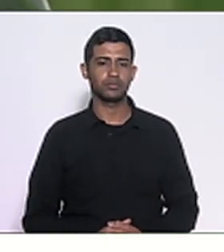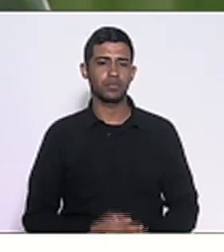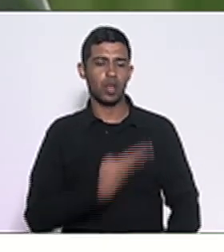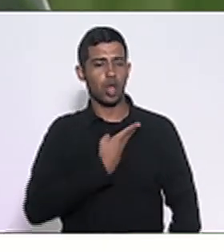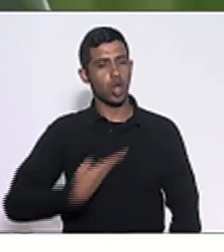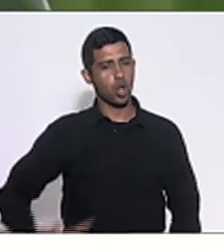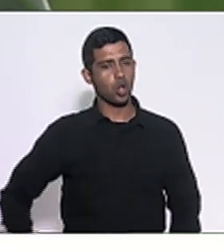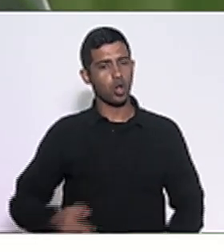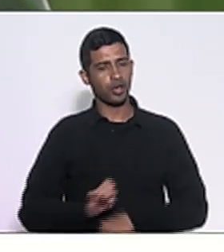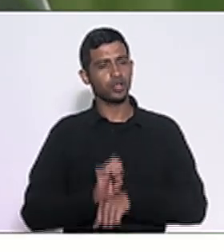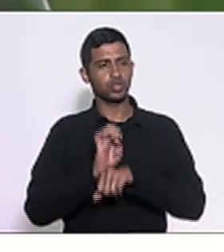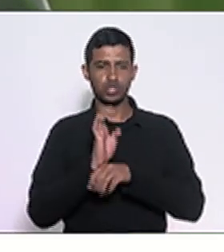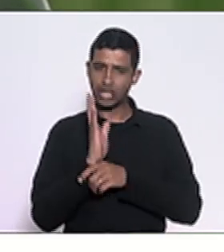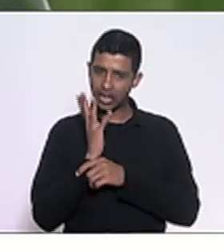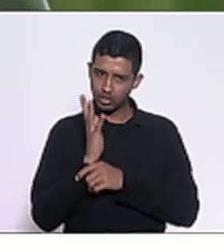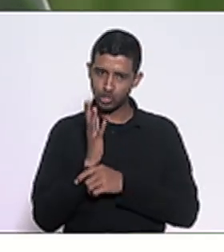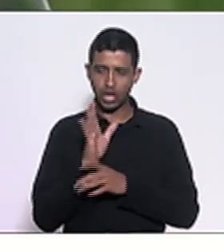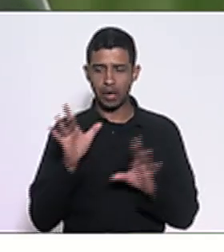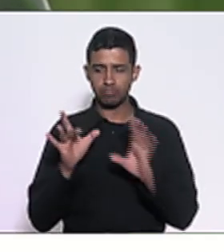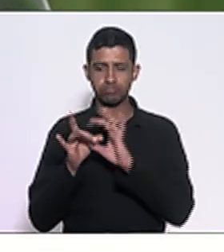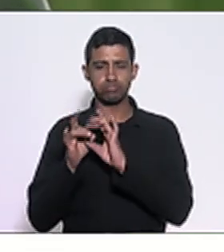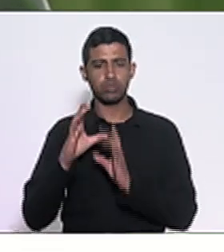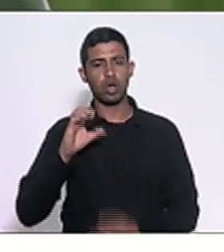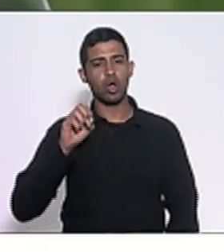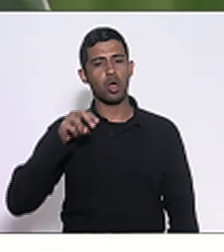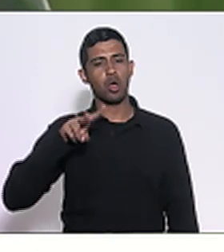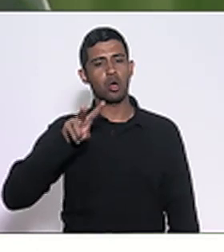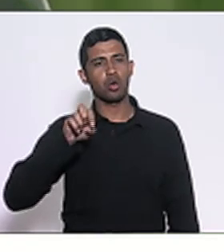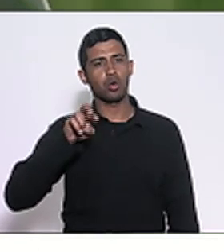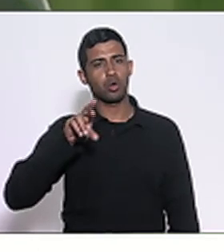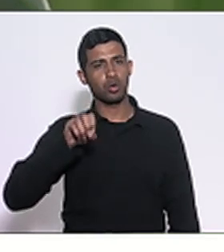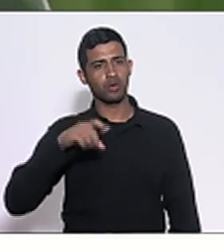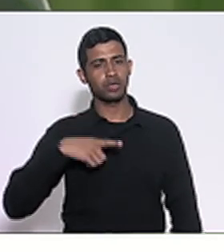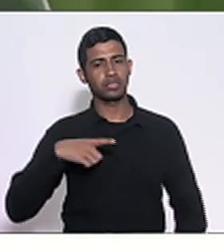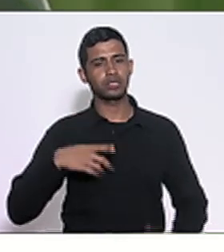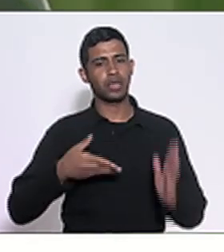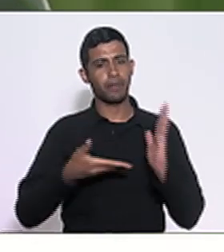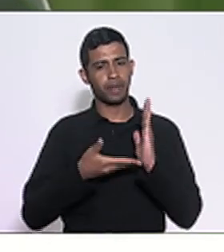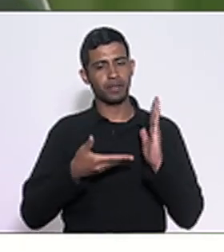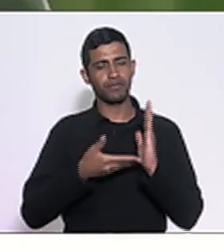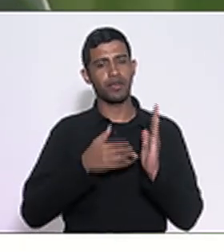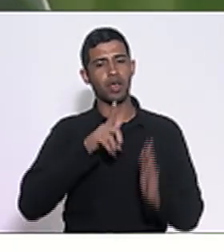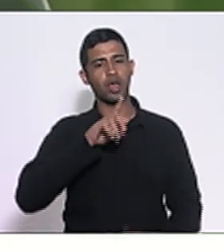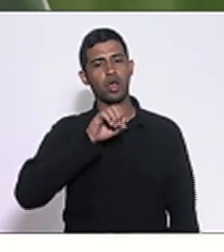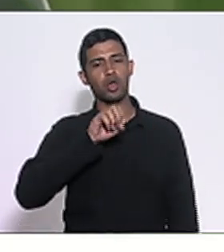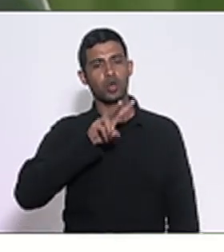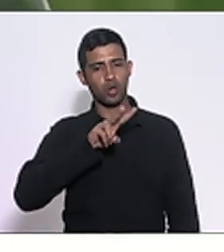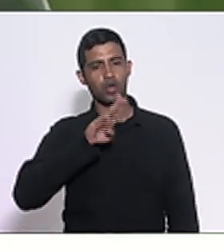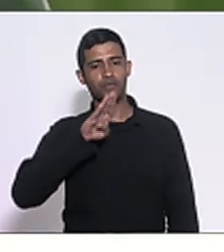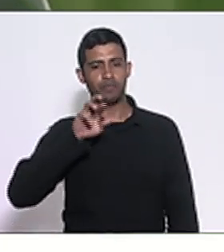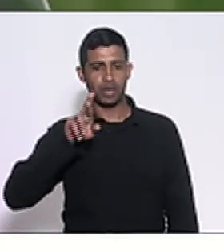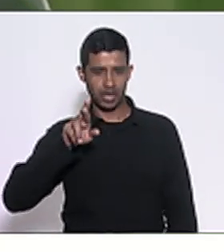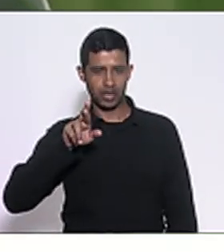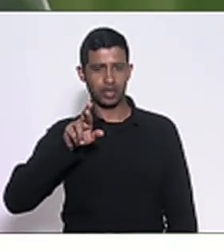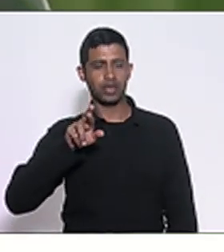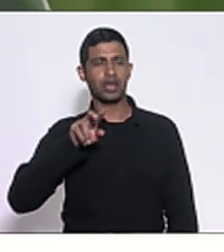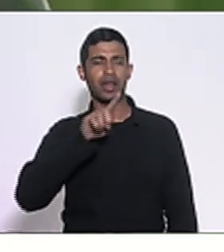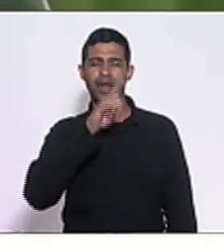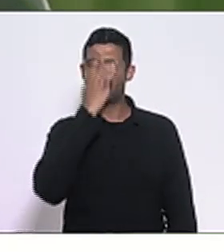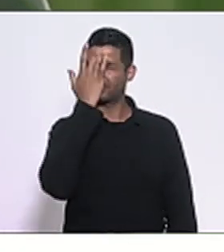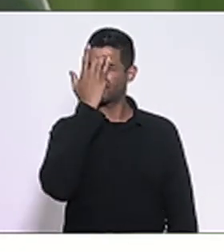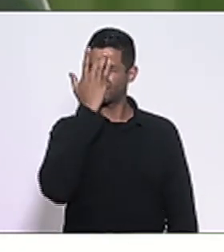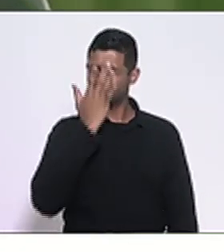já celebrou um convênio com o governo federal, naquela plataforma Gov.br, onde teremos